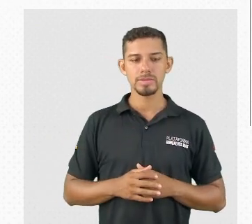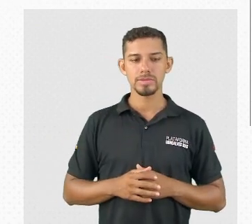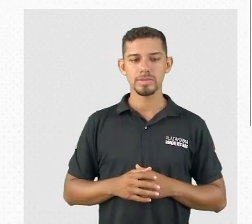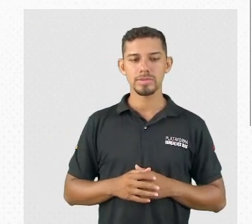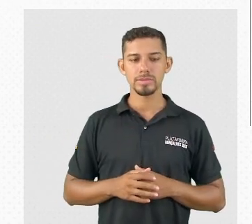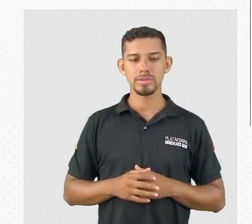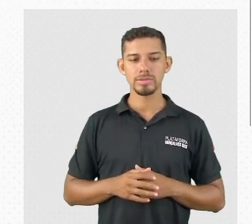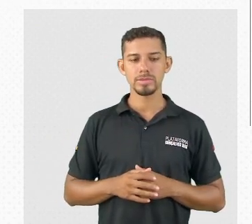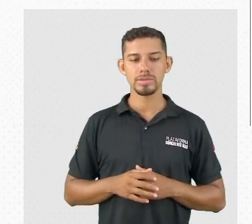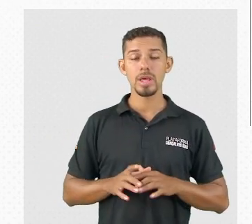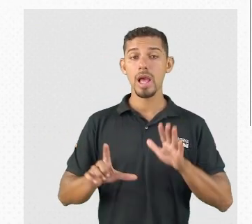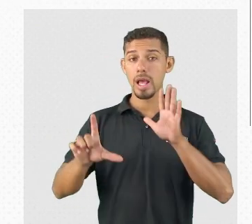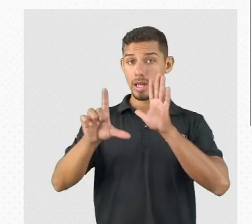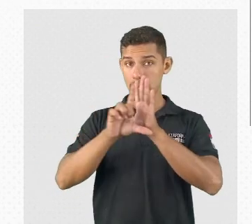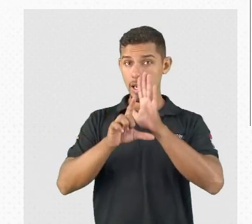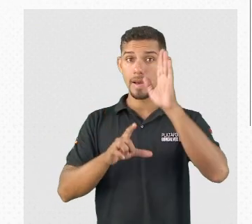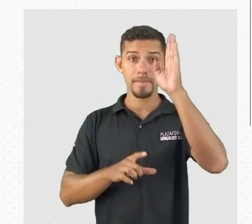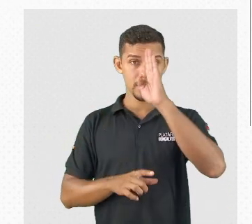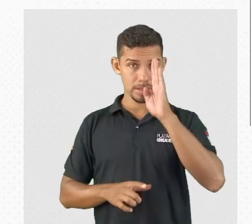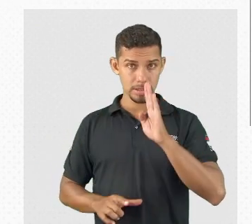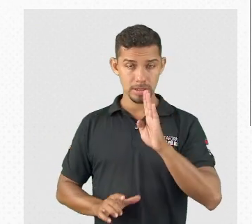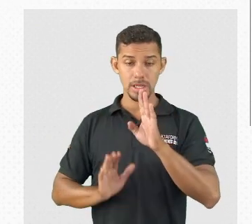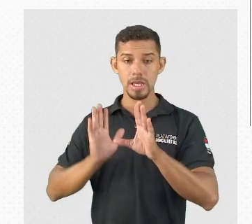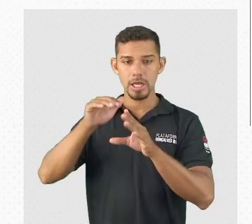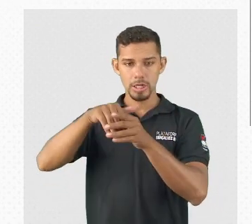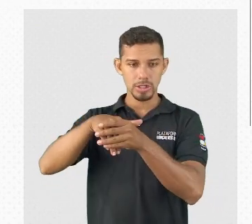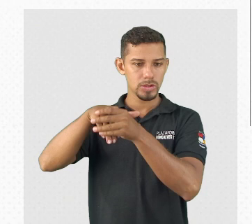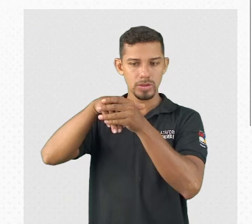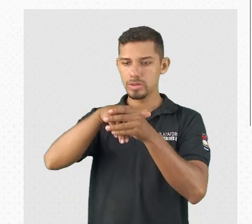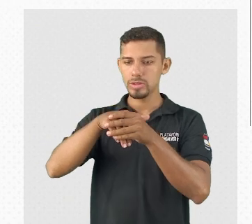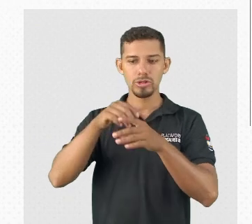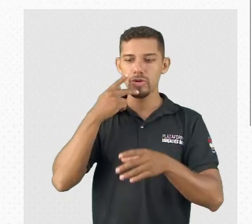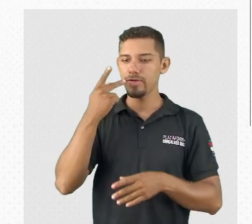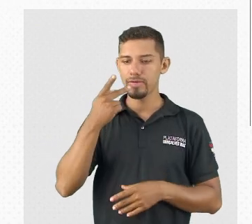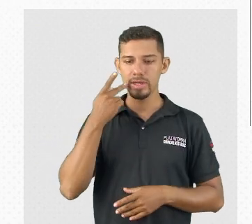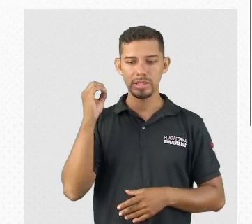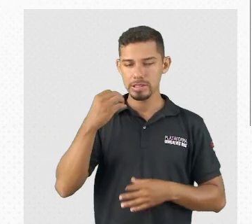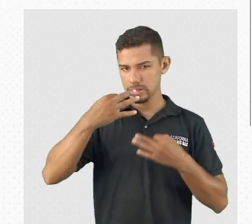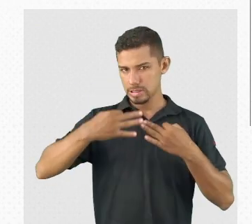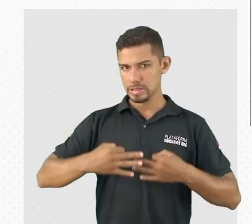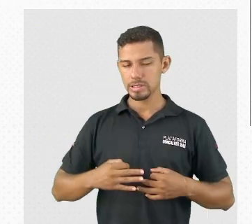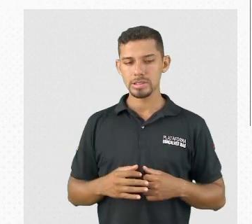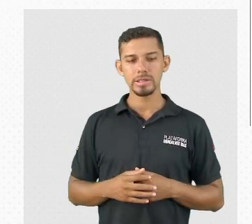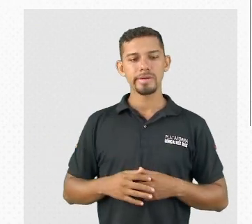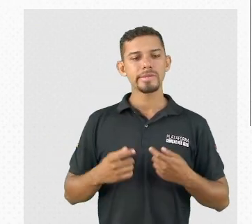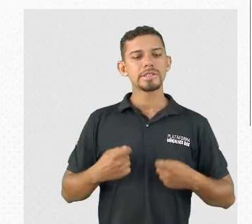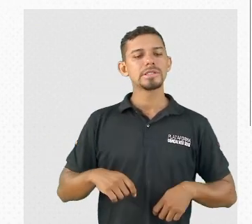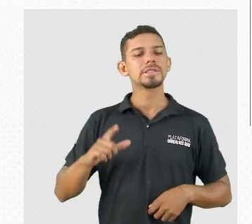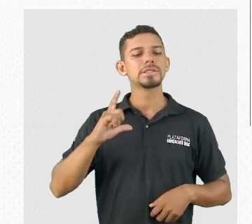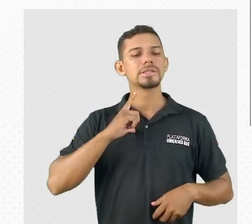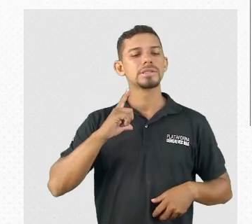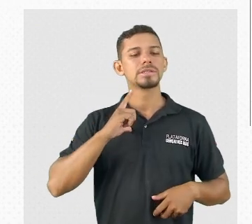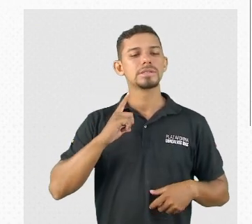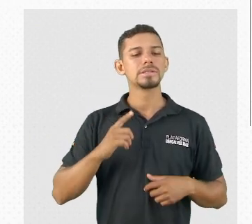lei. A lei brasileira eleitoral, ela não fala exatamente assim, olha, tem que ter